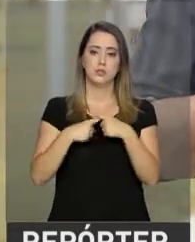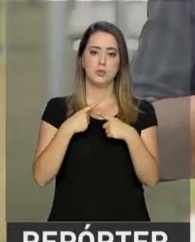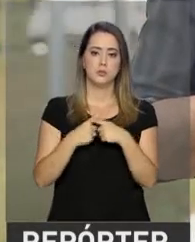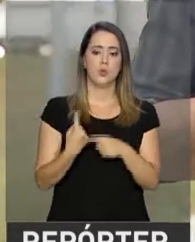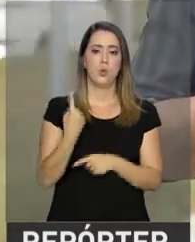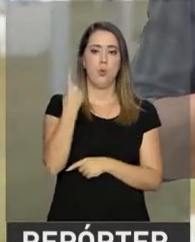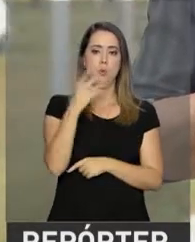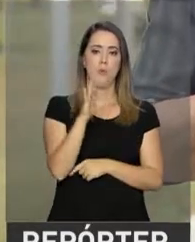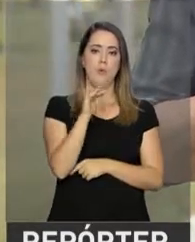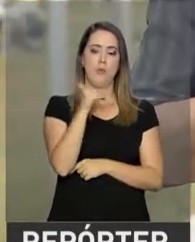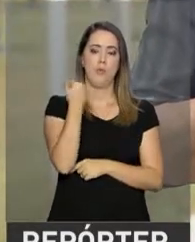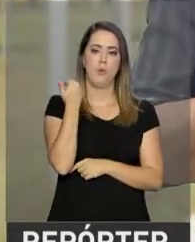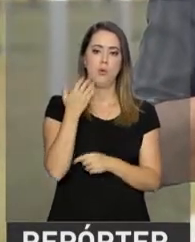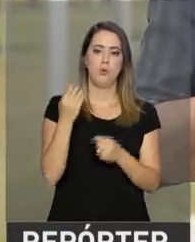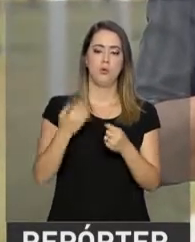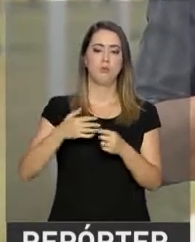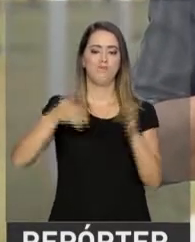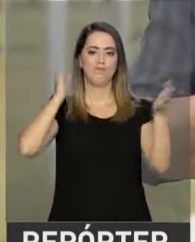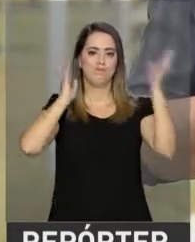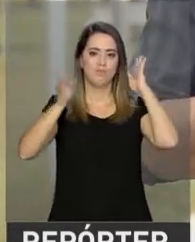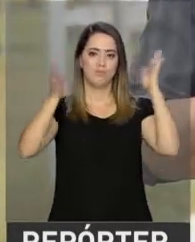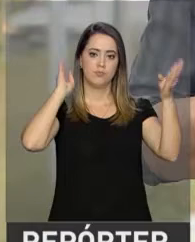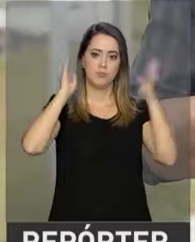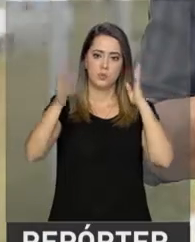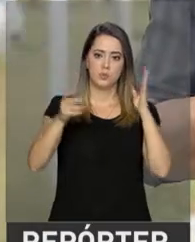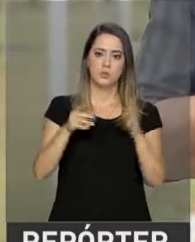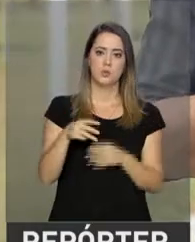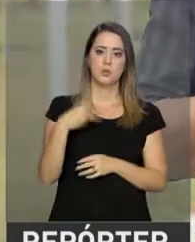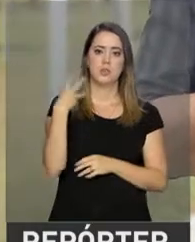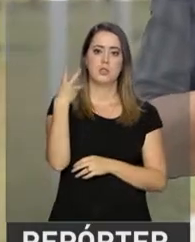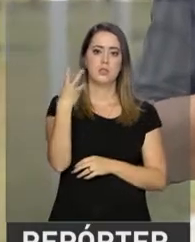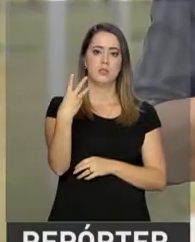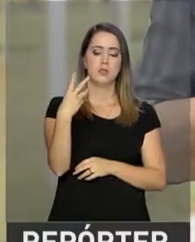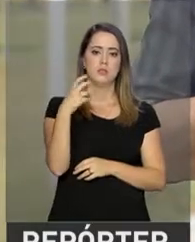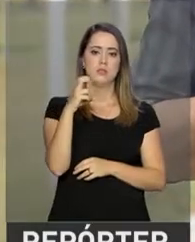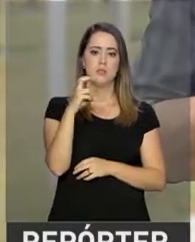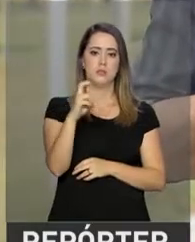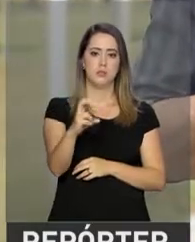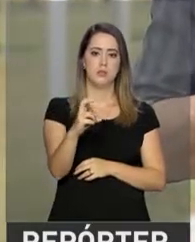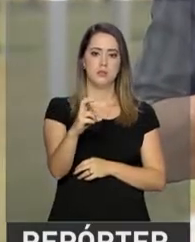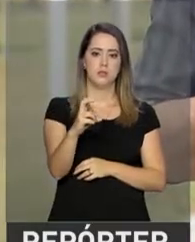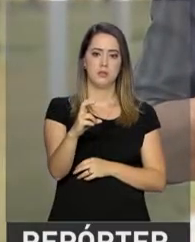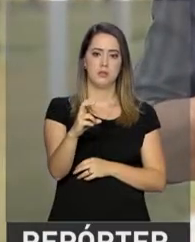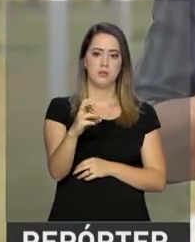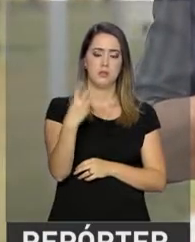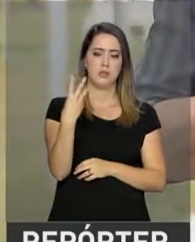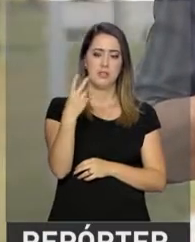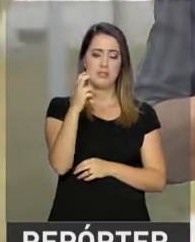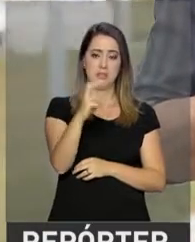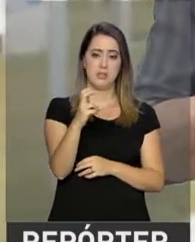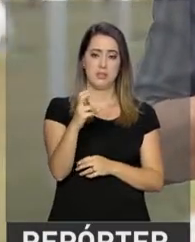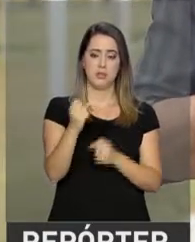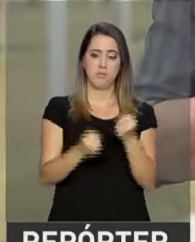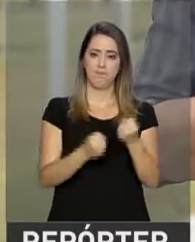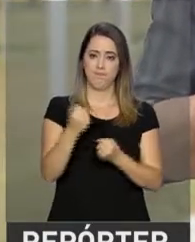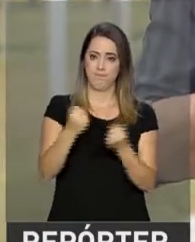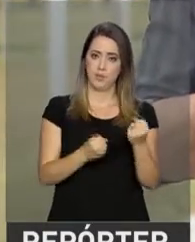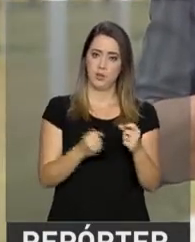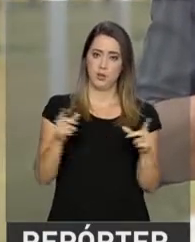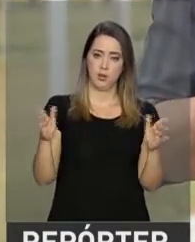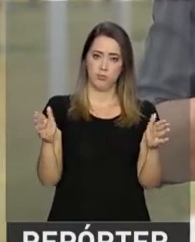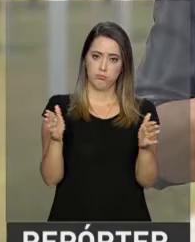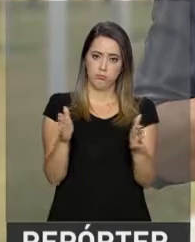para cada acidente que causou a morte do condutor de uma carreta por exemplo a média é de mais 35 vítimas fatais